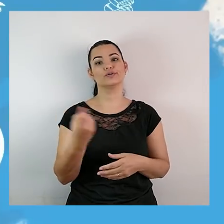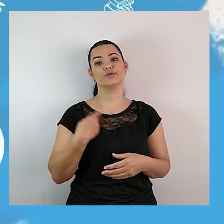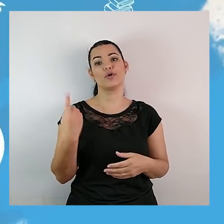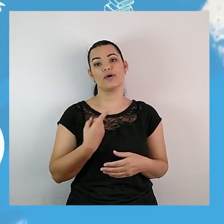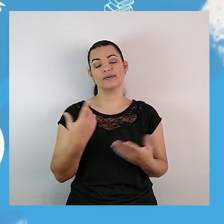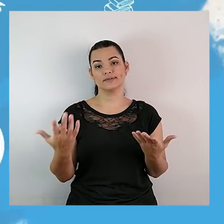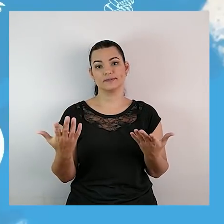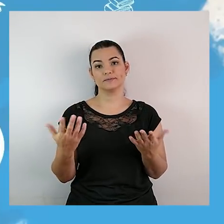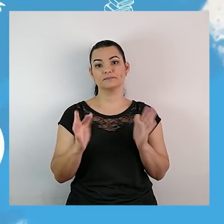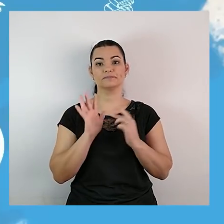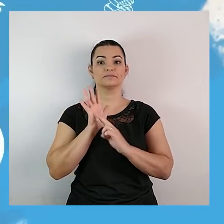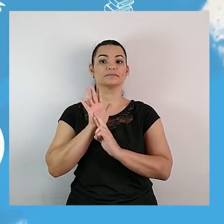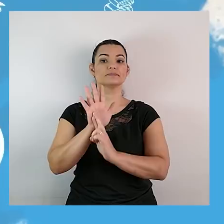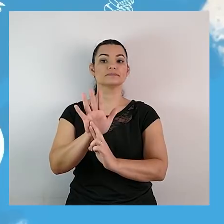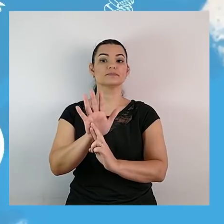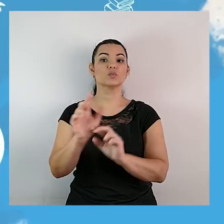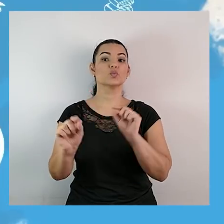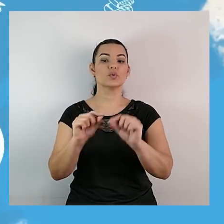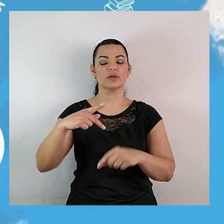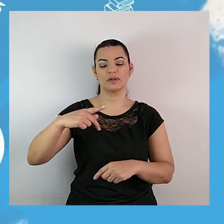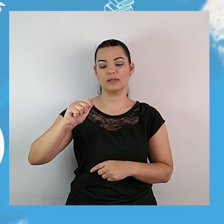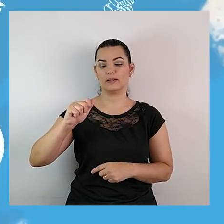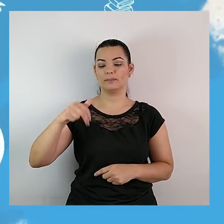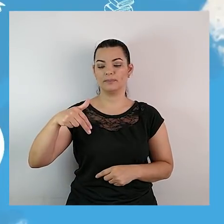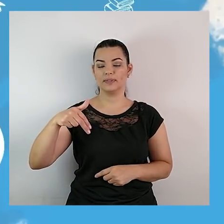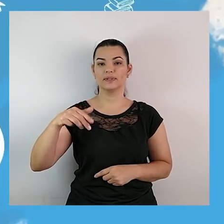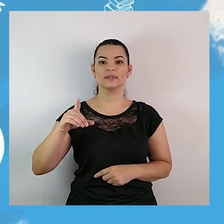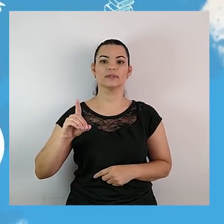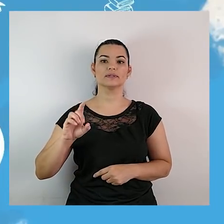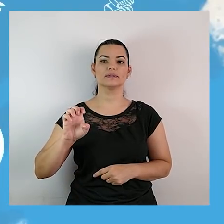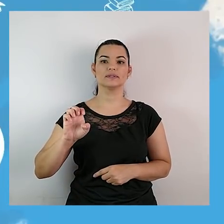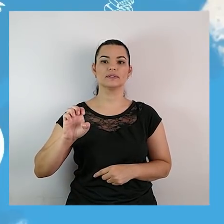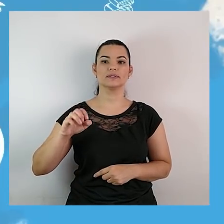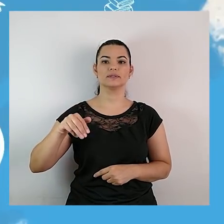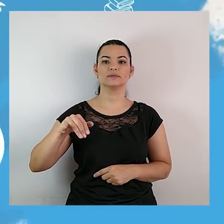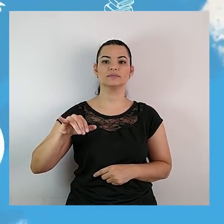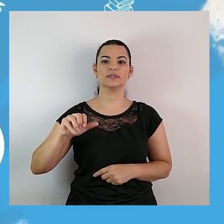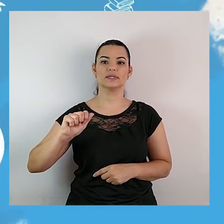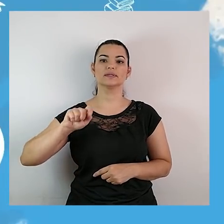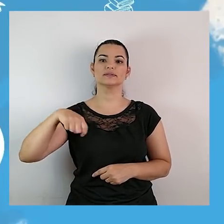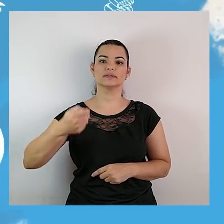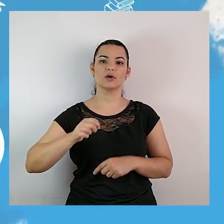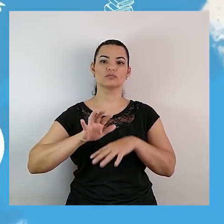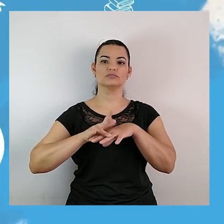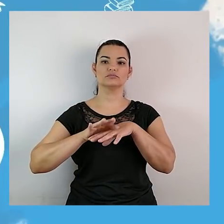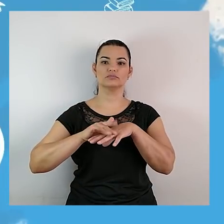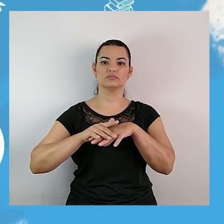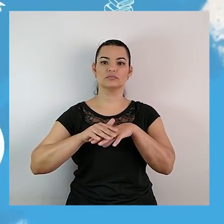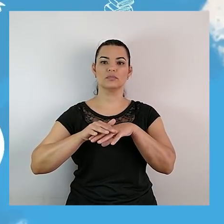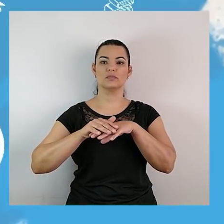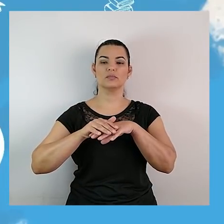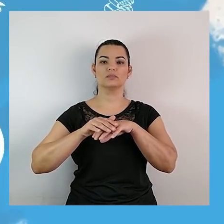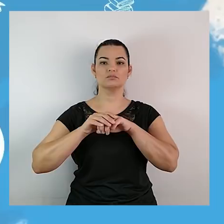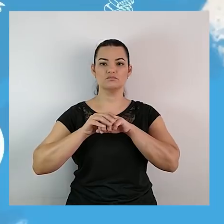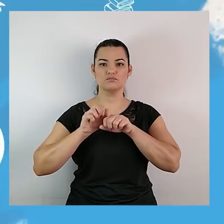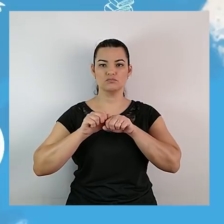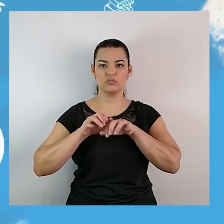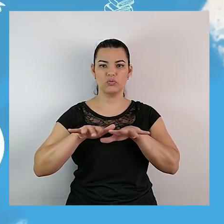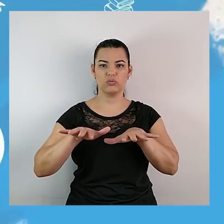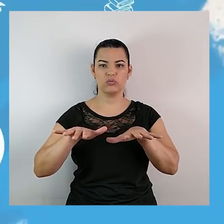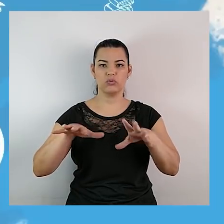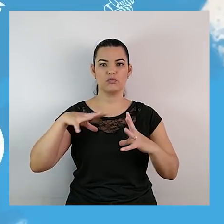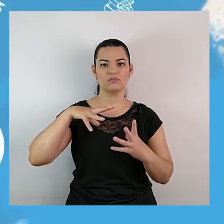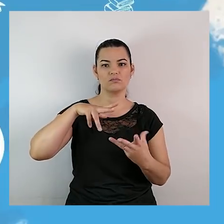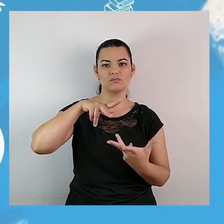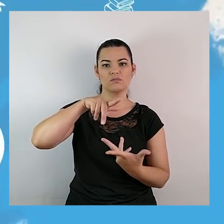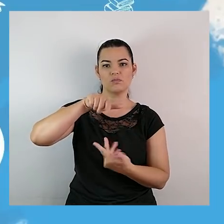passando. Representa uma pandemia. Então, a pandemia é quando eu tenho a doença